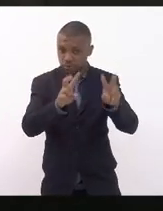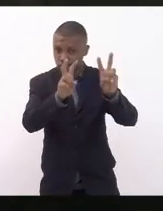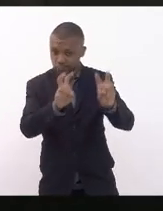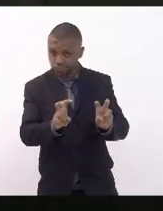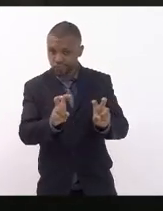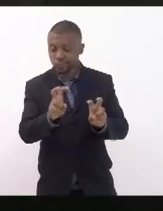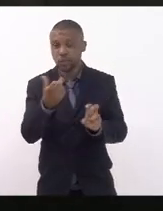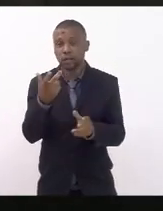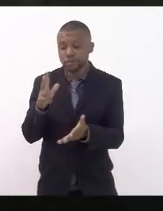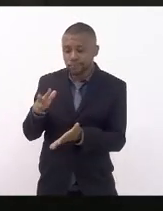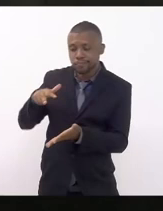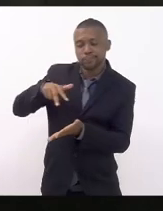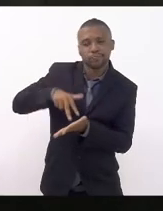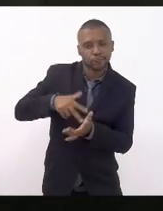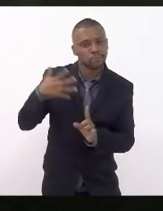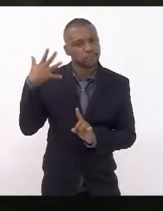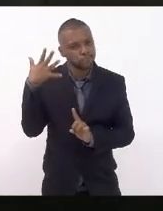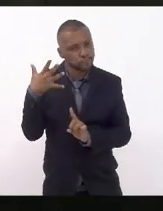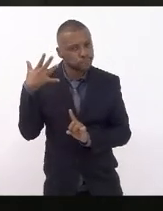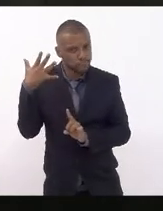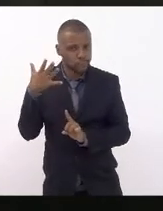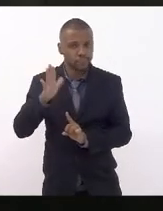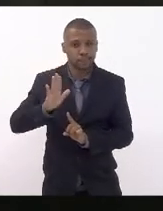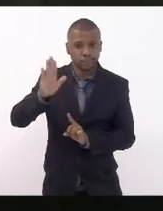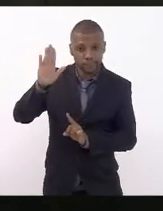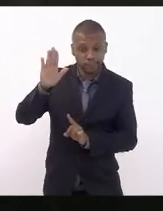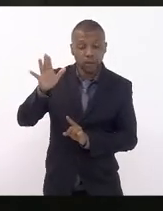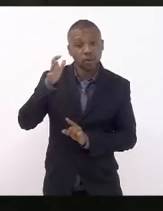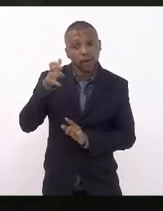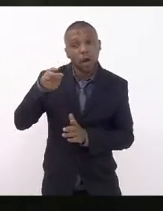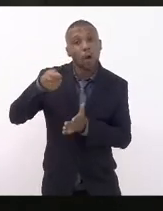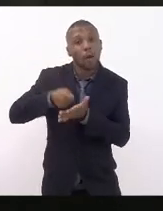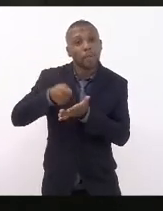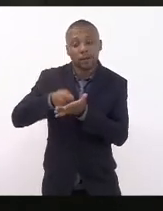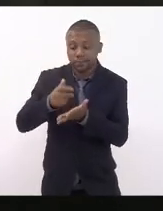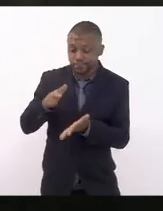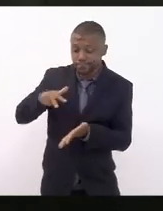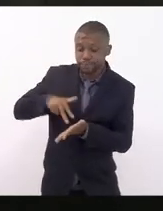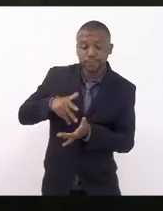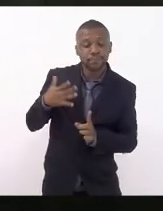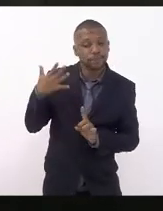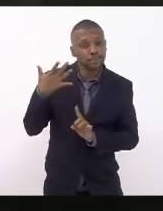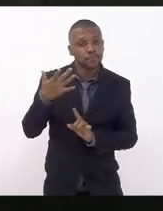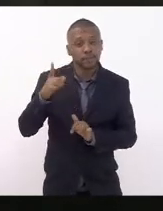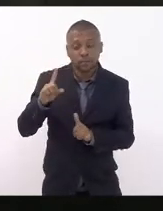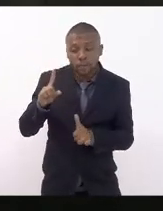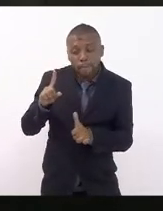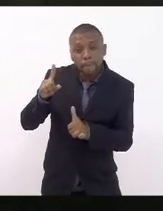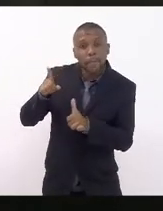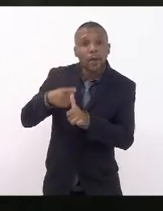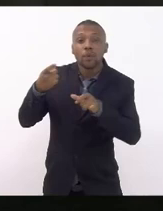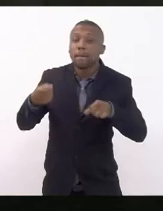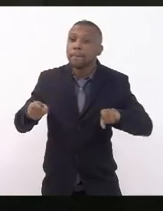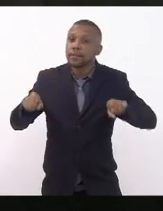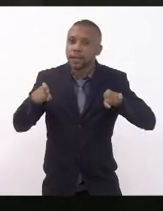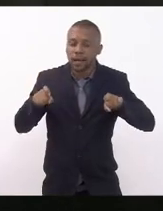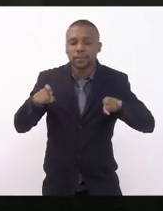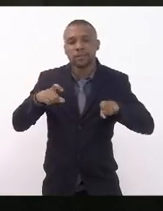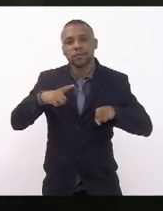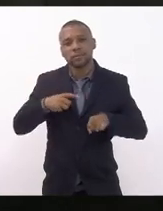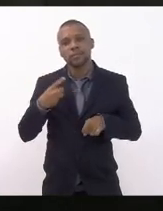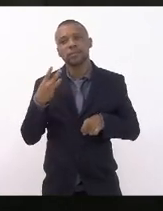agora faço questão de vir novamente, porque desde o meu primeiro mandato, eu estou aqui há